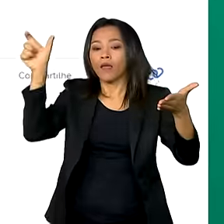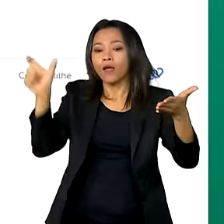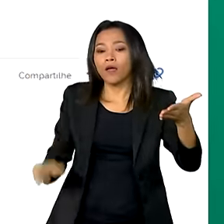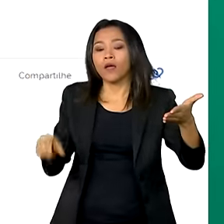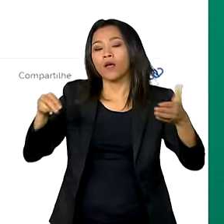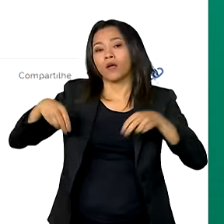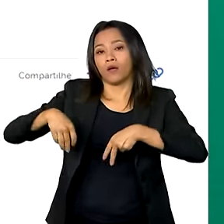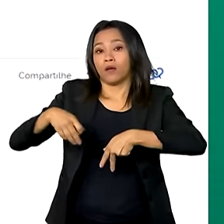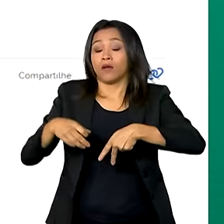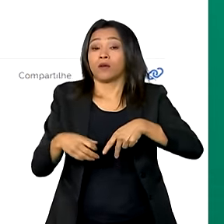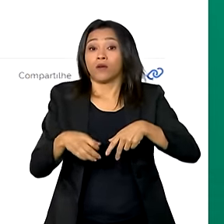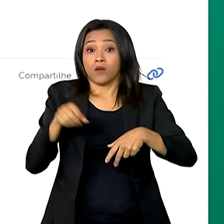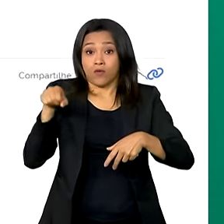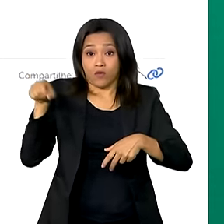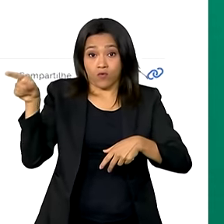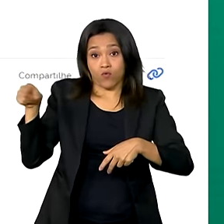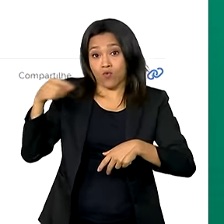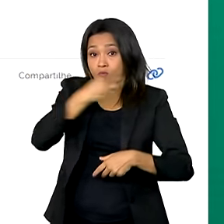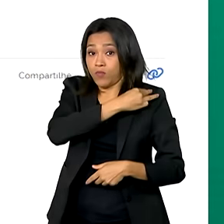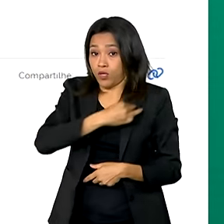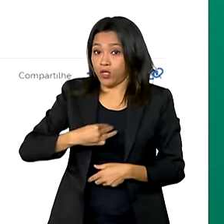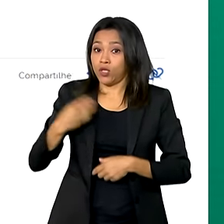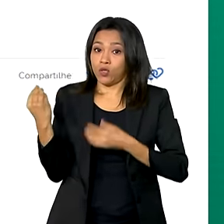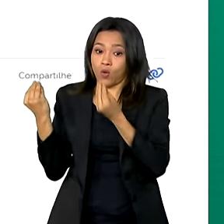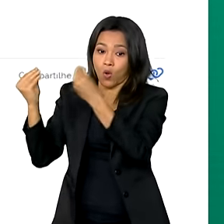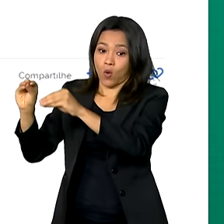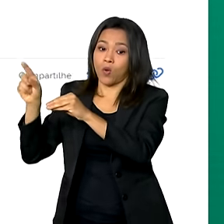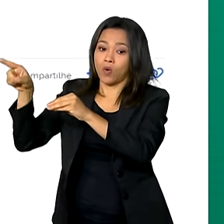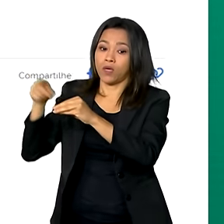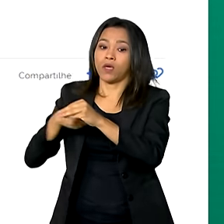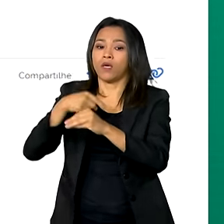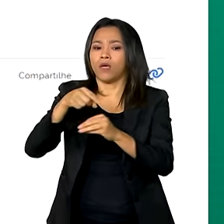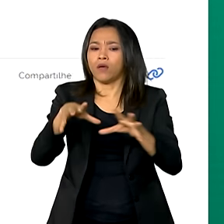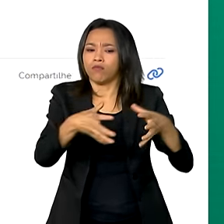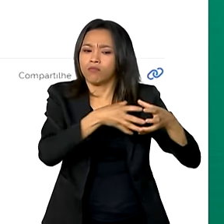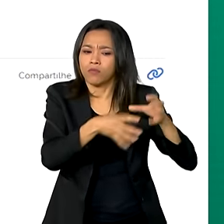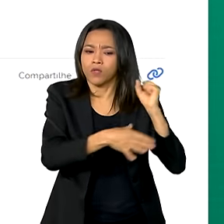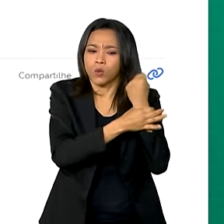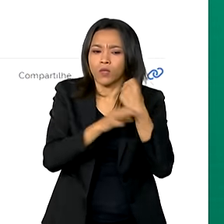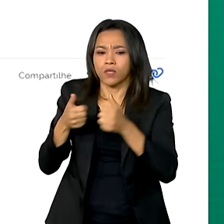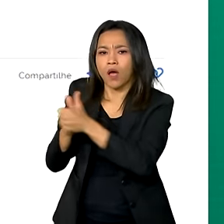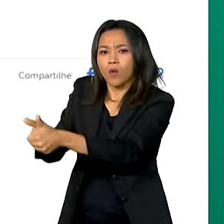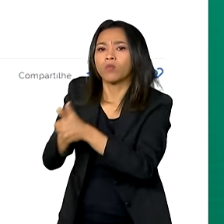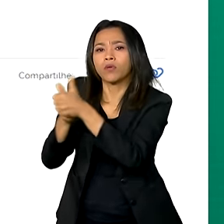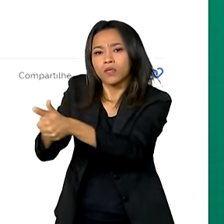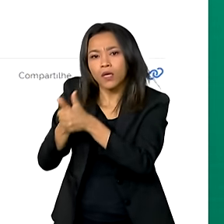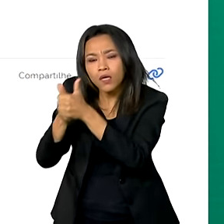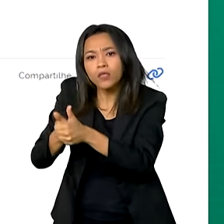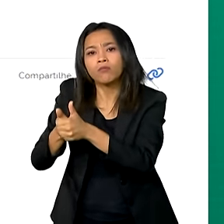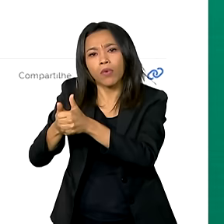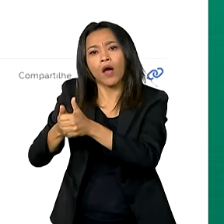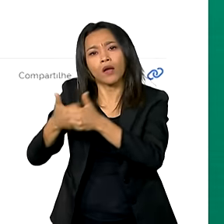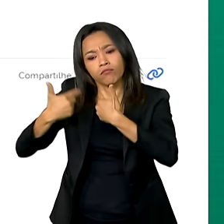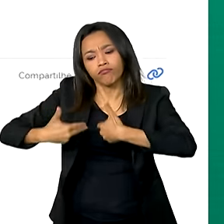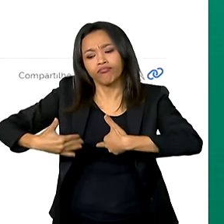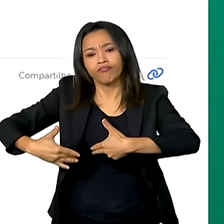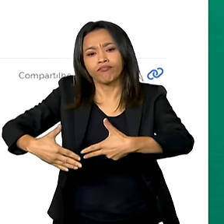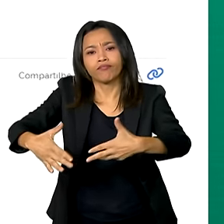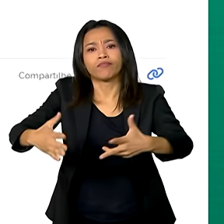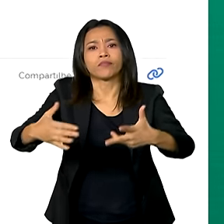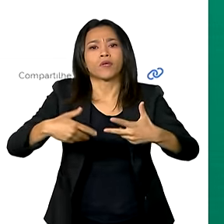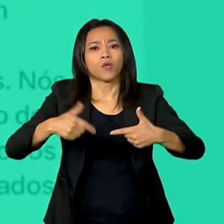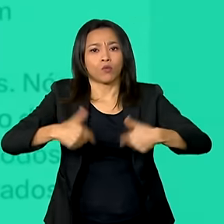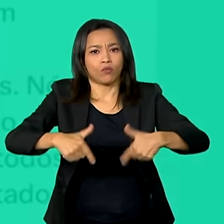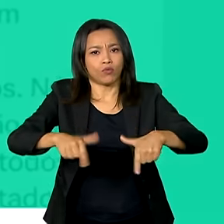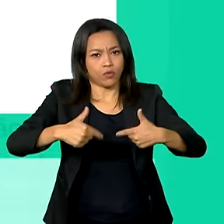Forças Federais de Segurança Pública acompanham o caso e que estão preparadas para assegurar o pleno funcionamento dos poderes